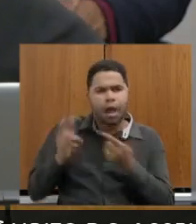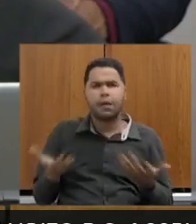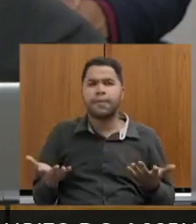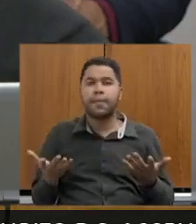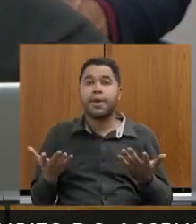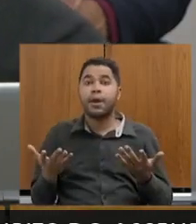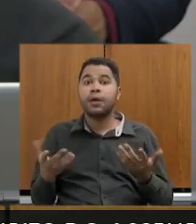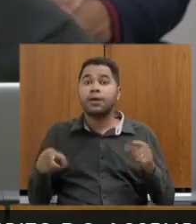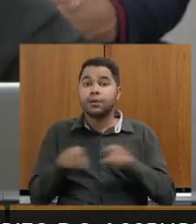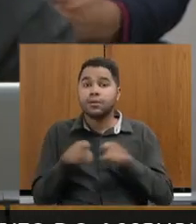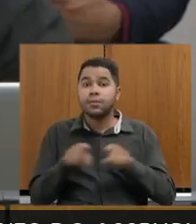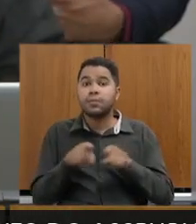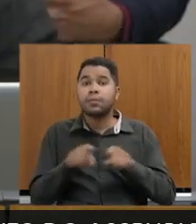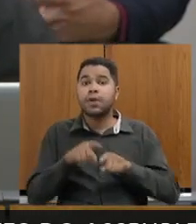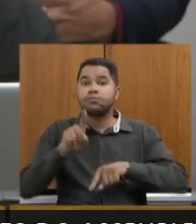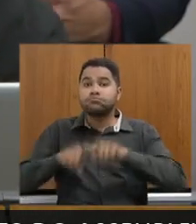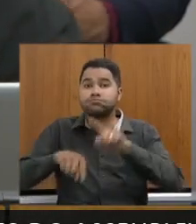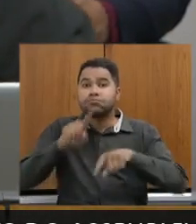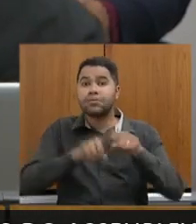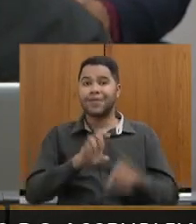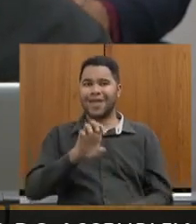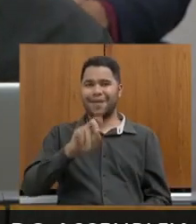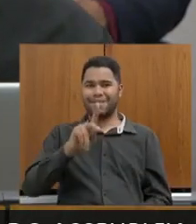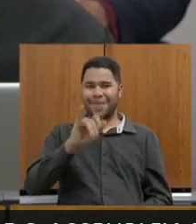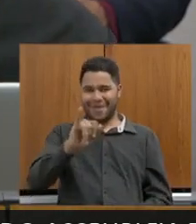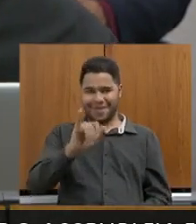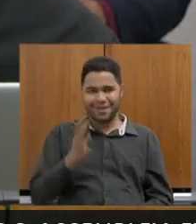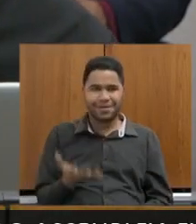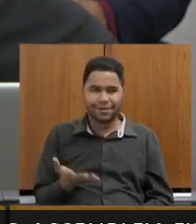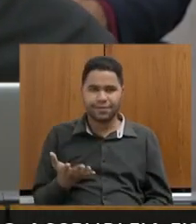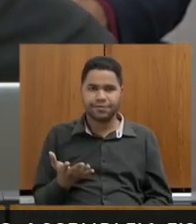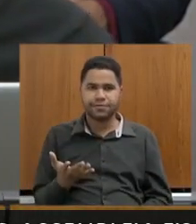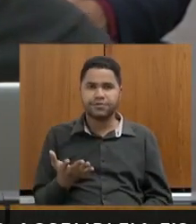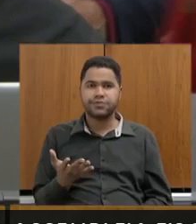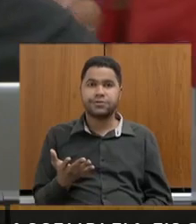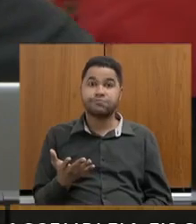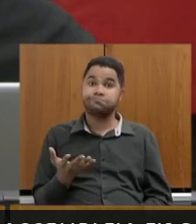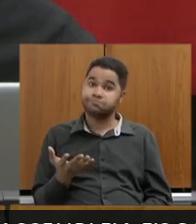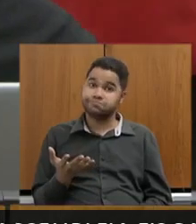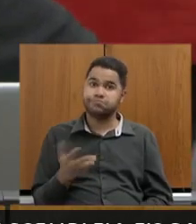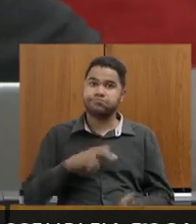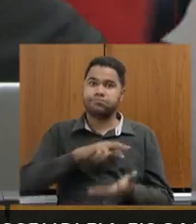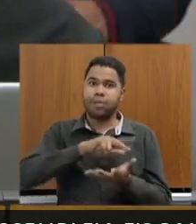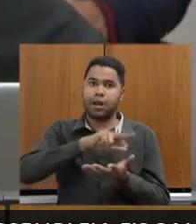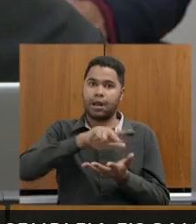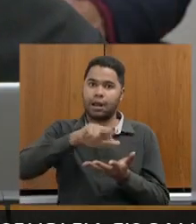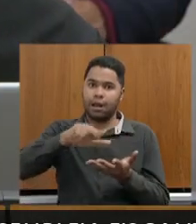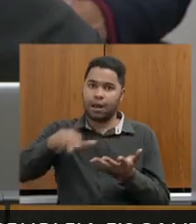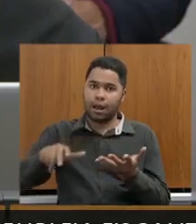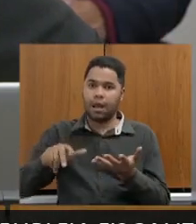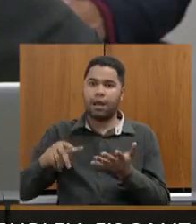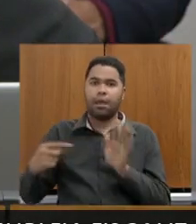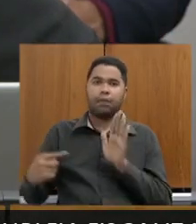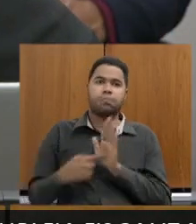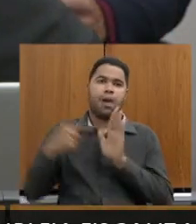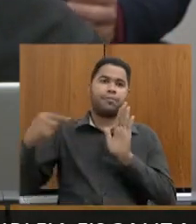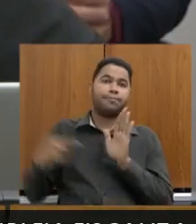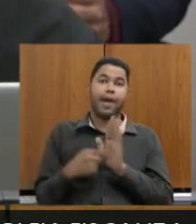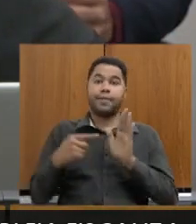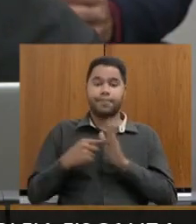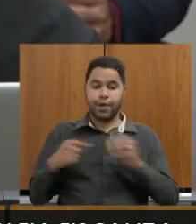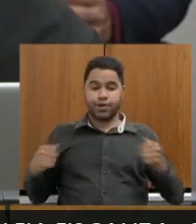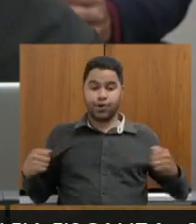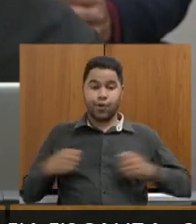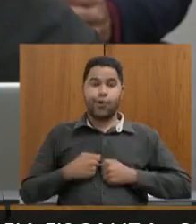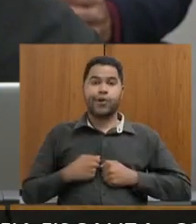equipamentos de proteção individual é uma vez que são muitas as denúncias de recebe que por exemplo de colete